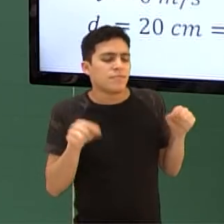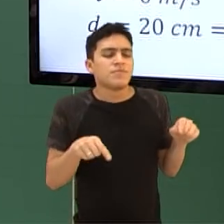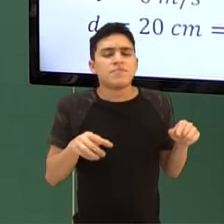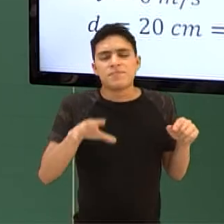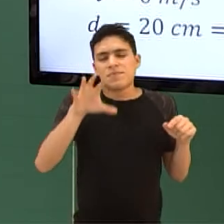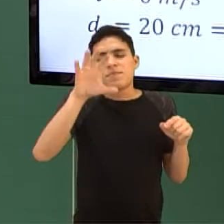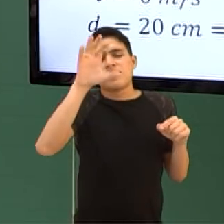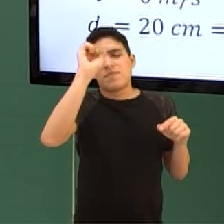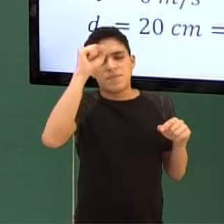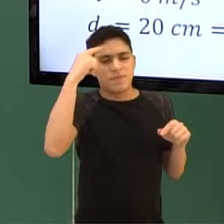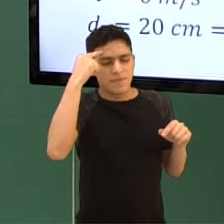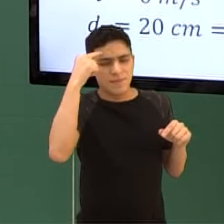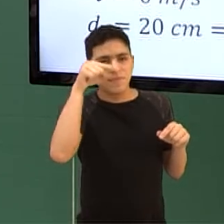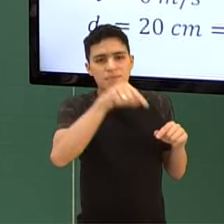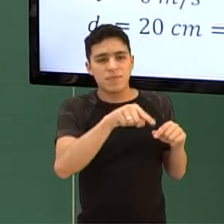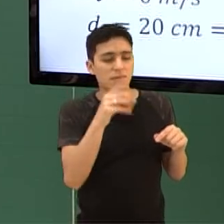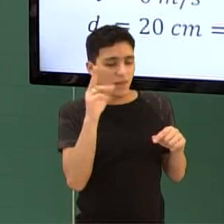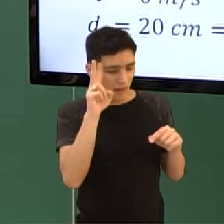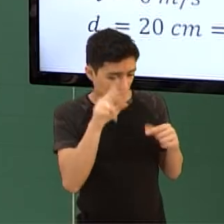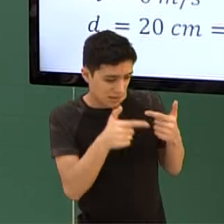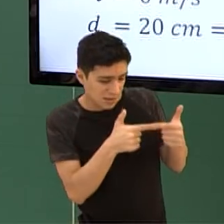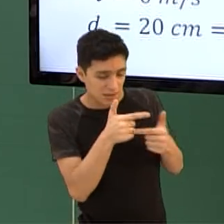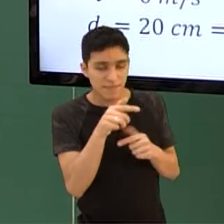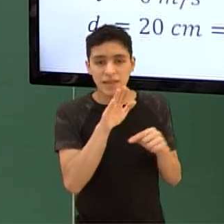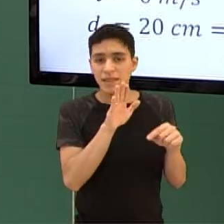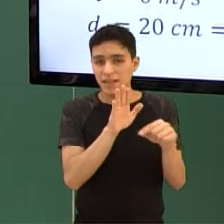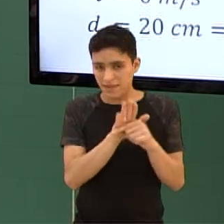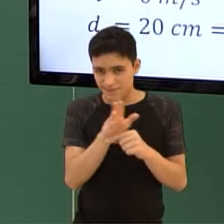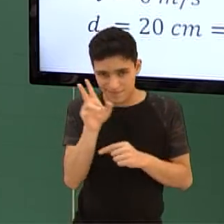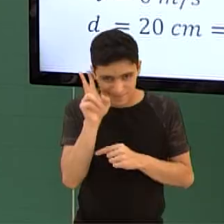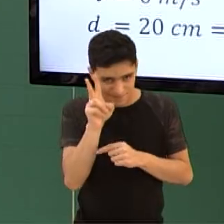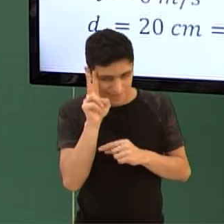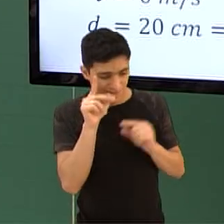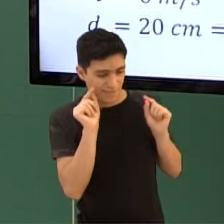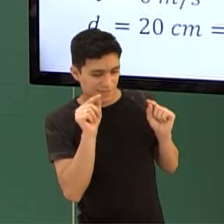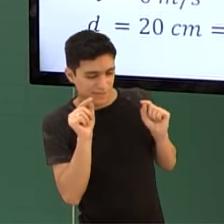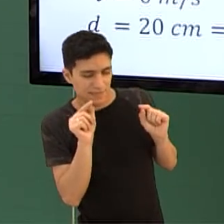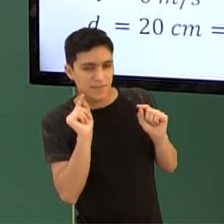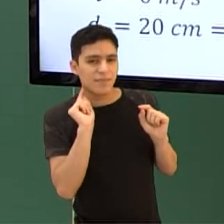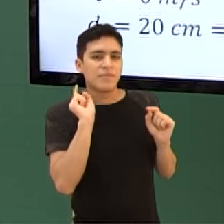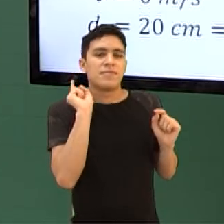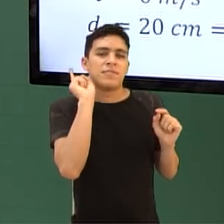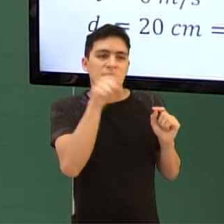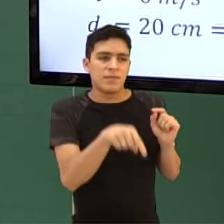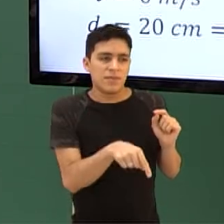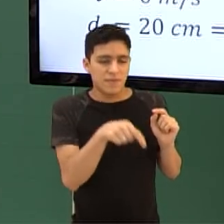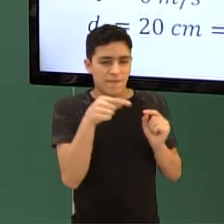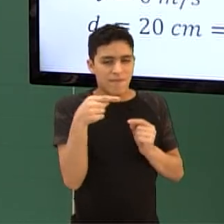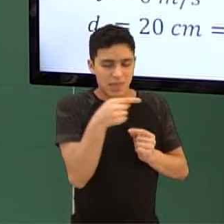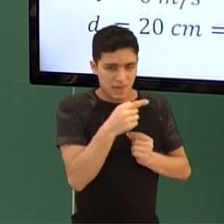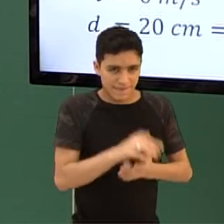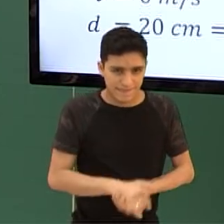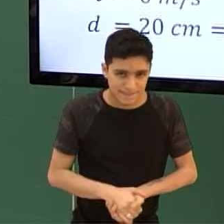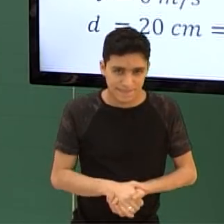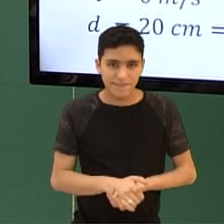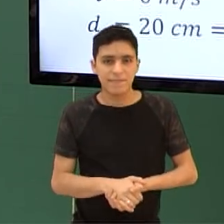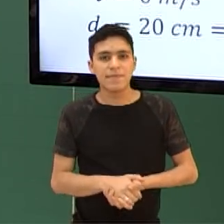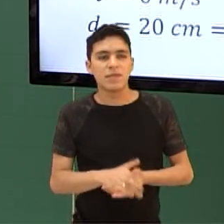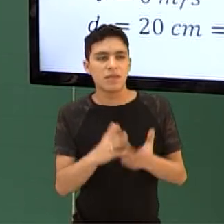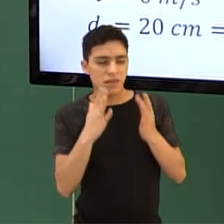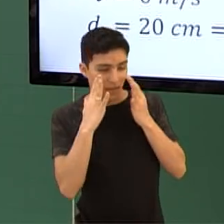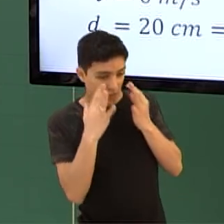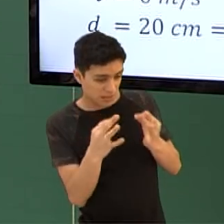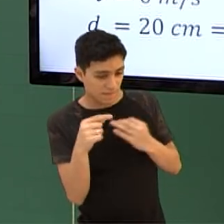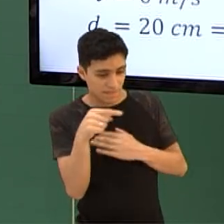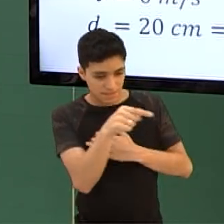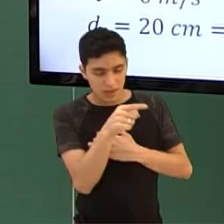ideia, né, lembrando que isso aqui é um trabalho negativo, né? Percebam que eu coloquei ali um sinalzinho de menos, né? Eu vou até destacar o